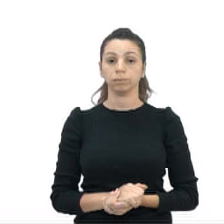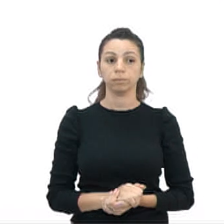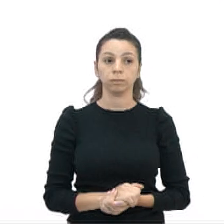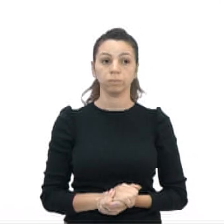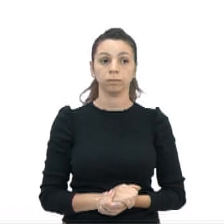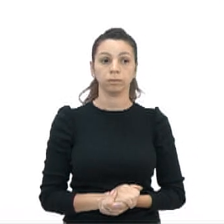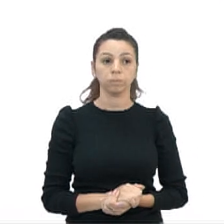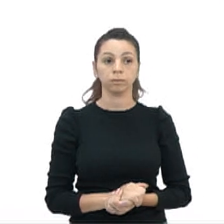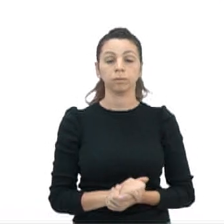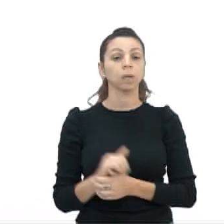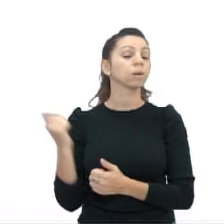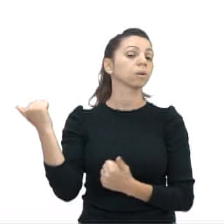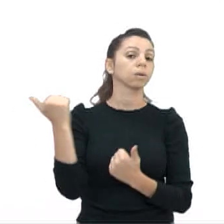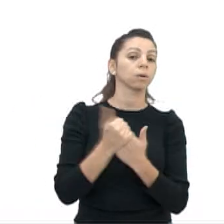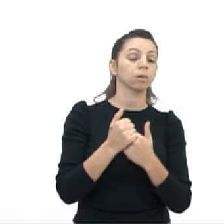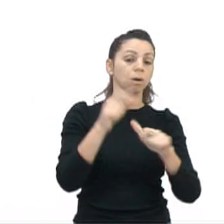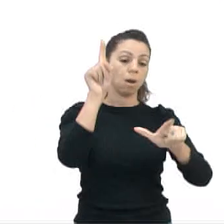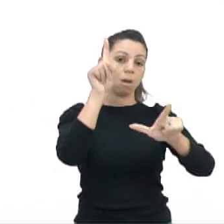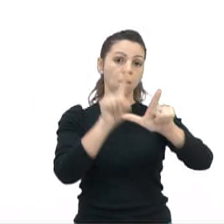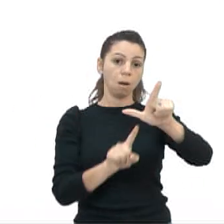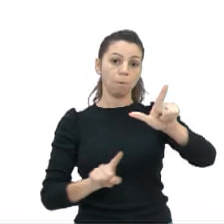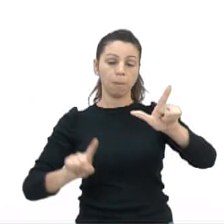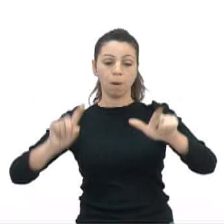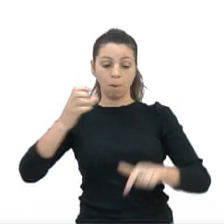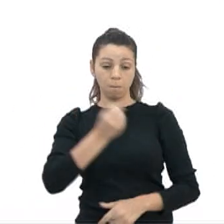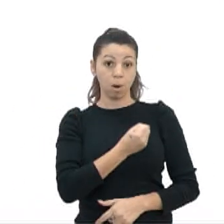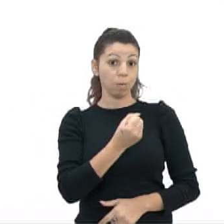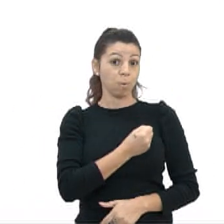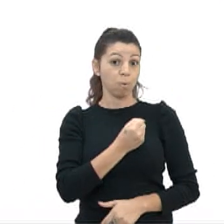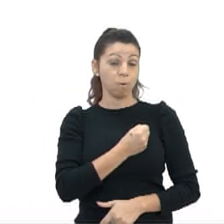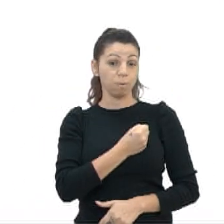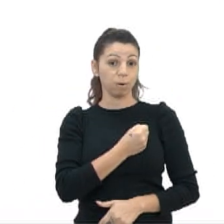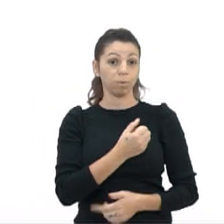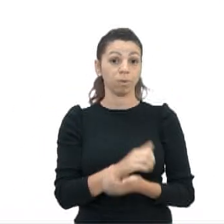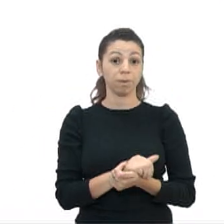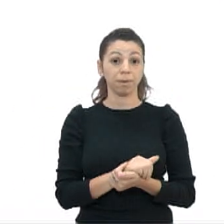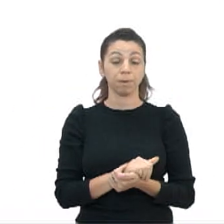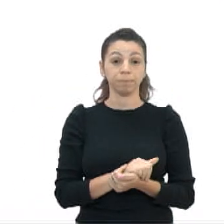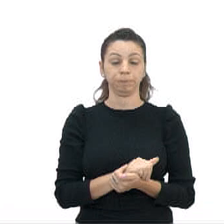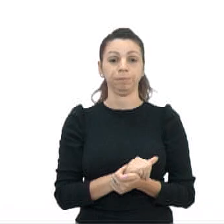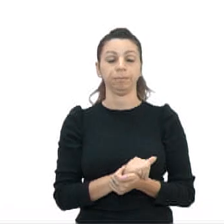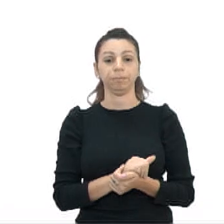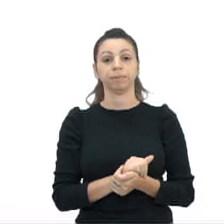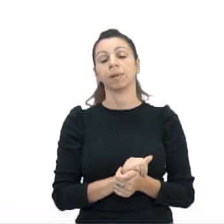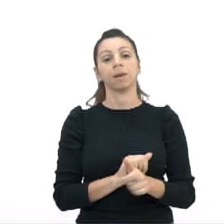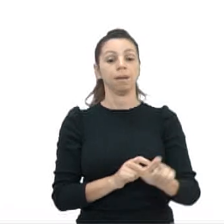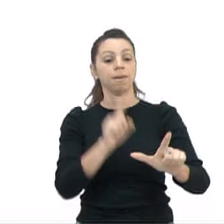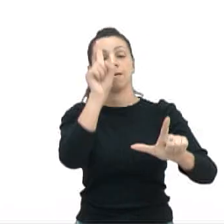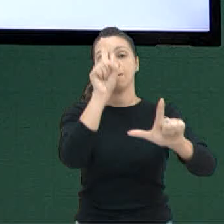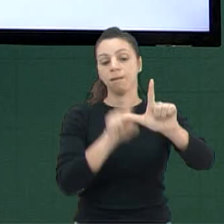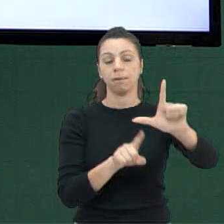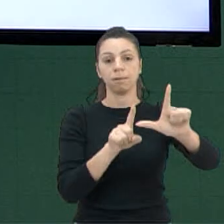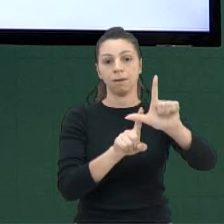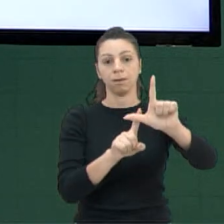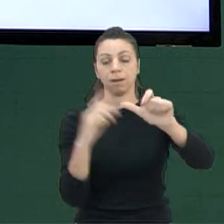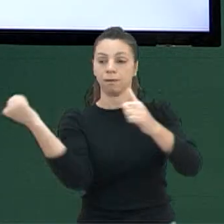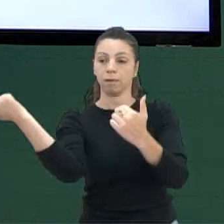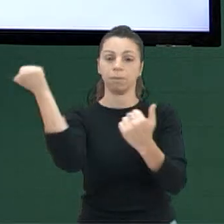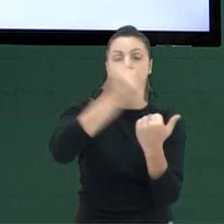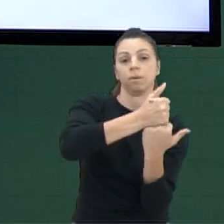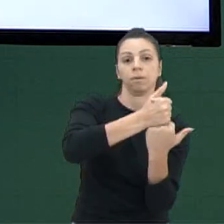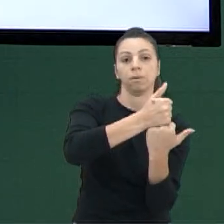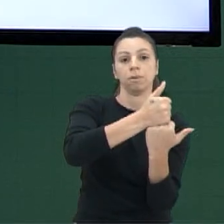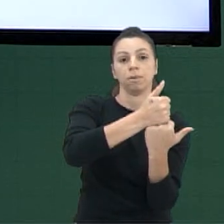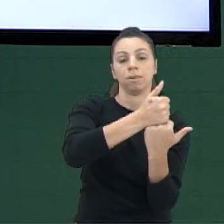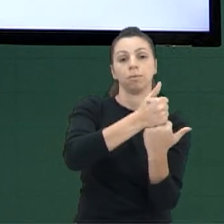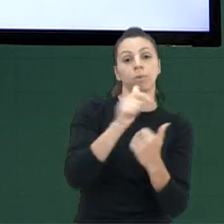certo? Substituímos as letras pelos números dados, né? Então, eu vou pegar a parte literal e vou substituir pelo